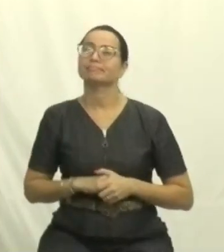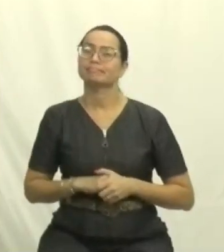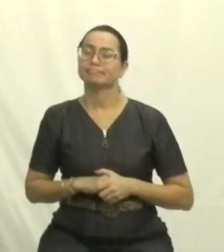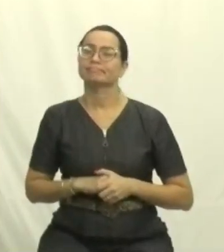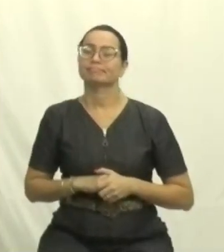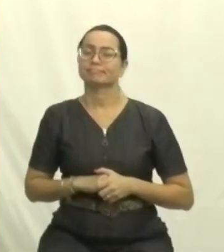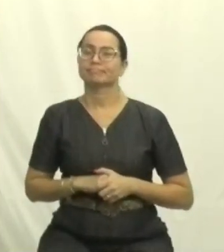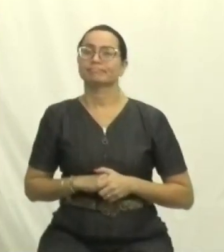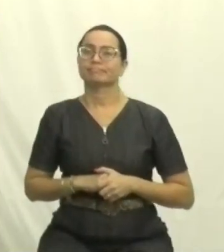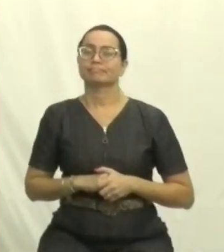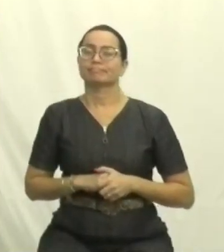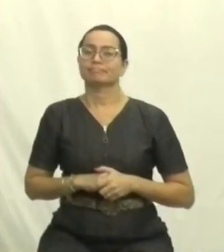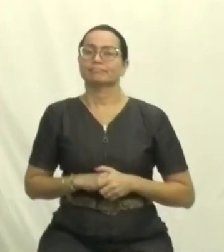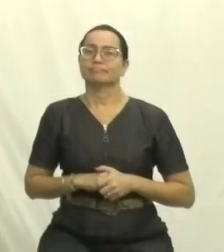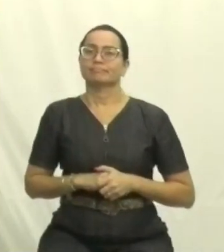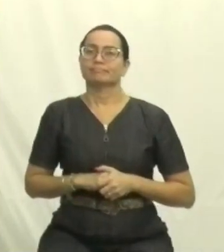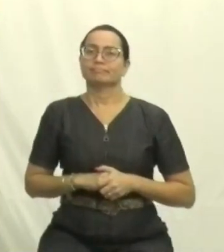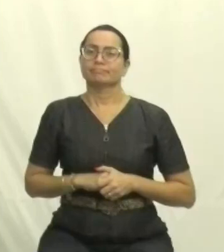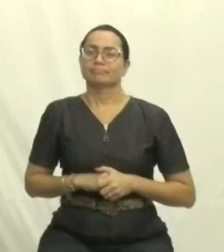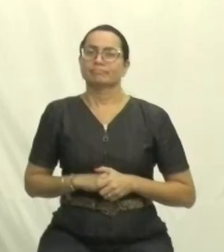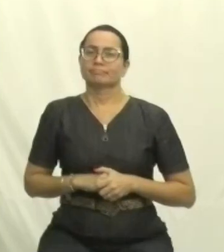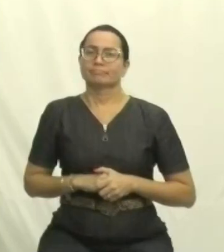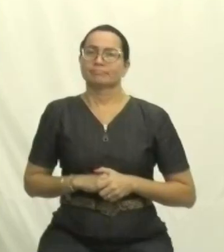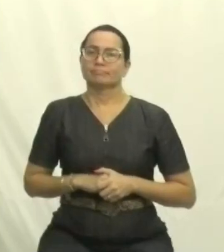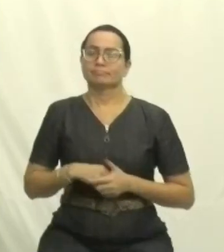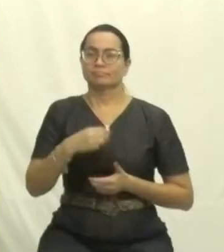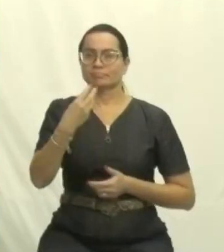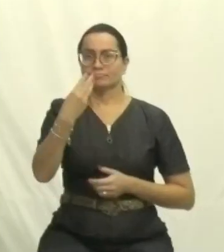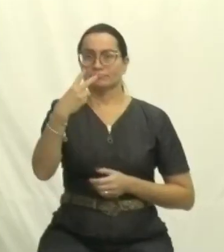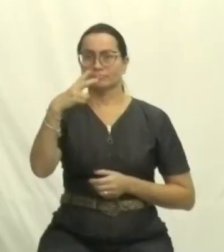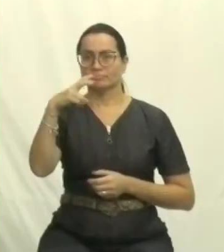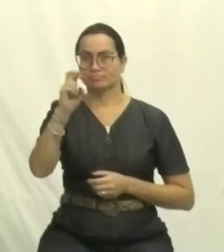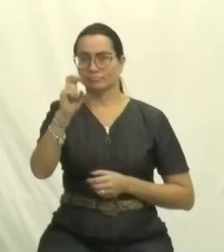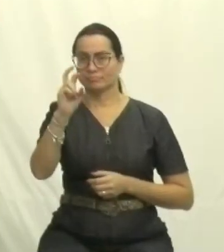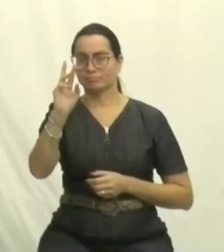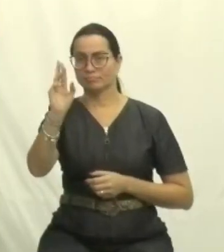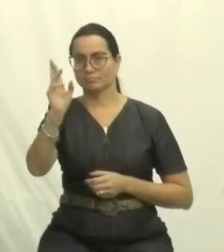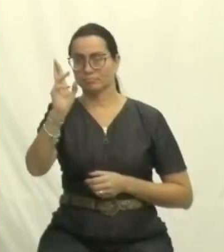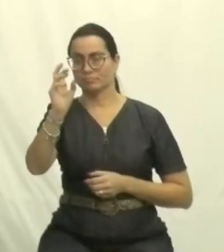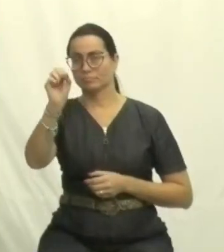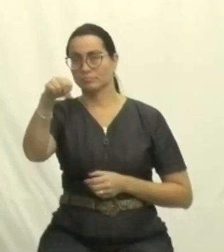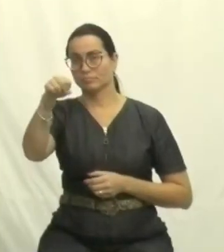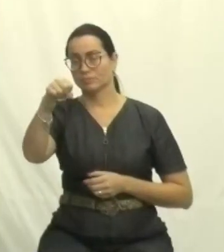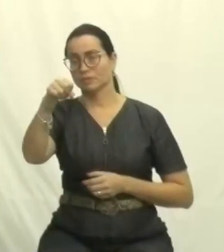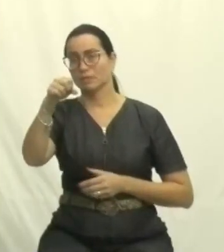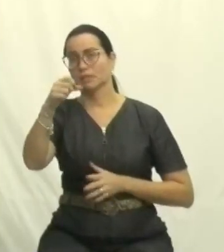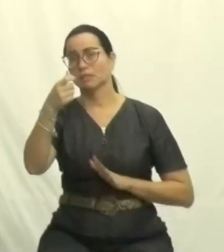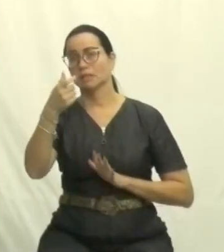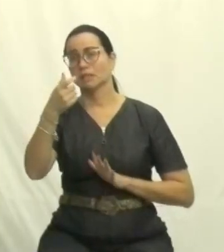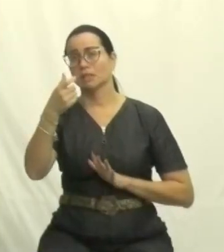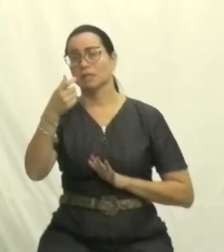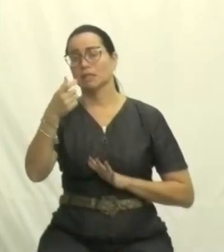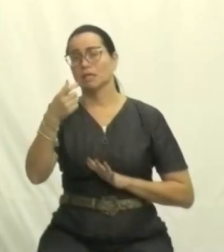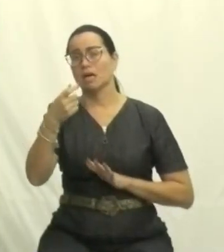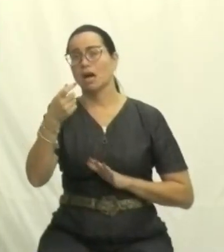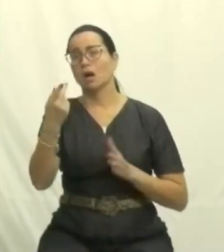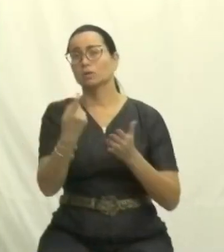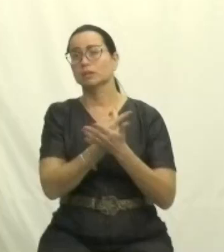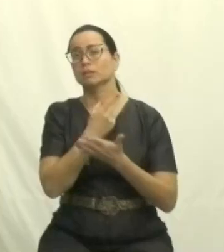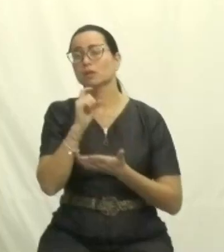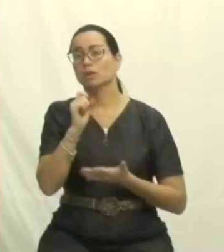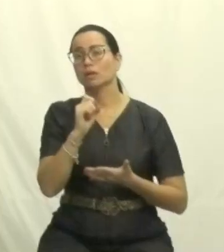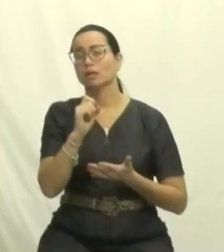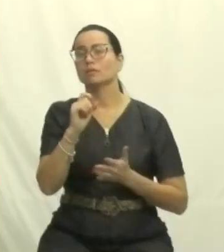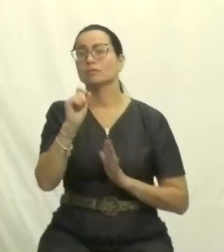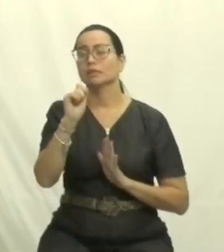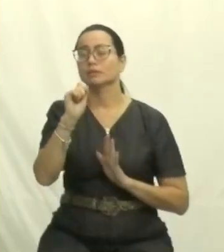na parte da disponibilidade, no R$35 de disponibilidade, vai economizar 5 dias, que é o período que